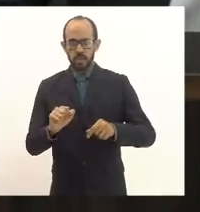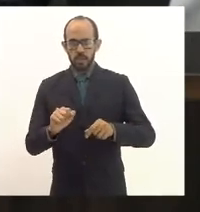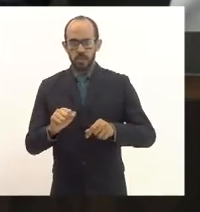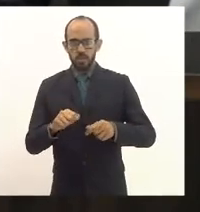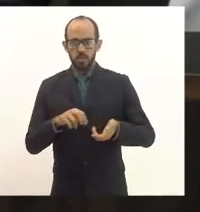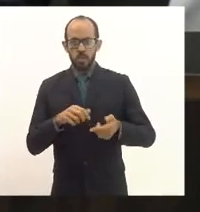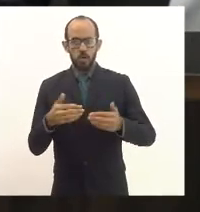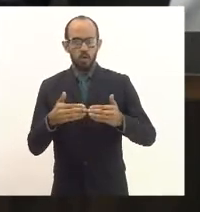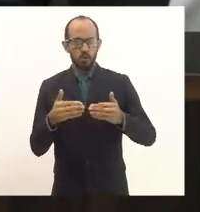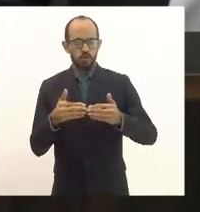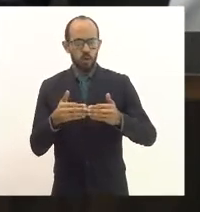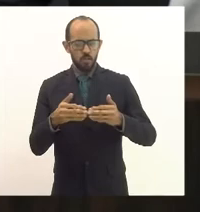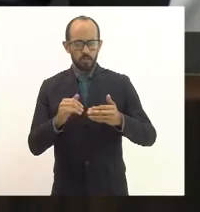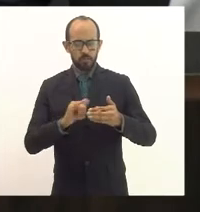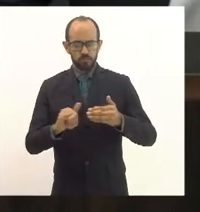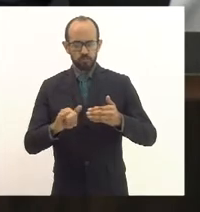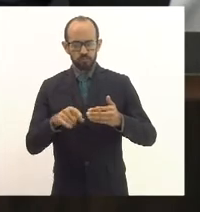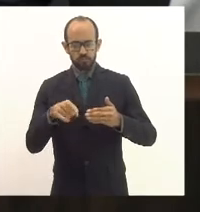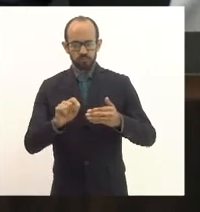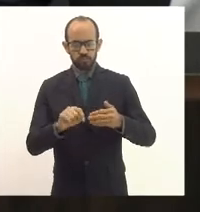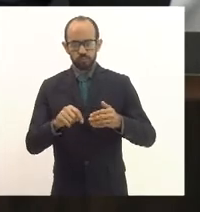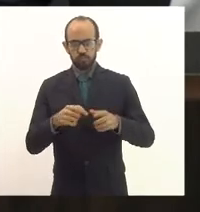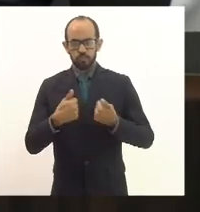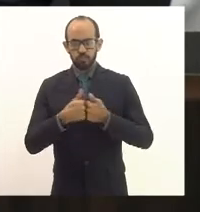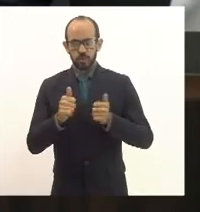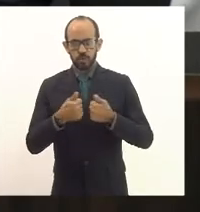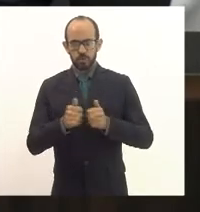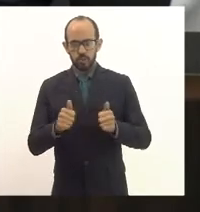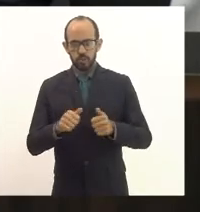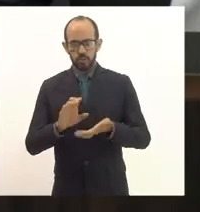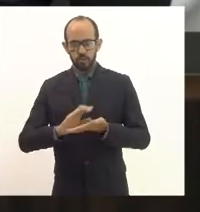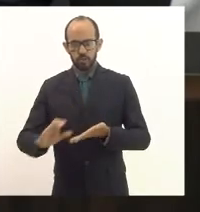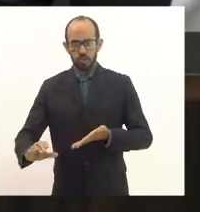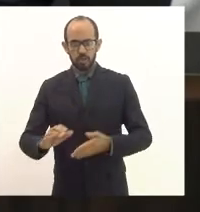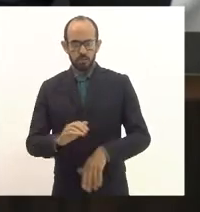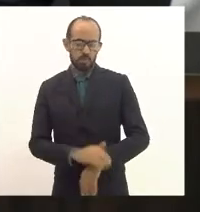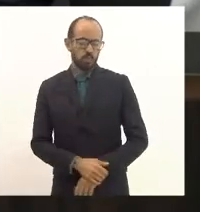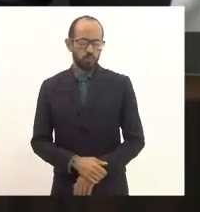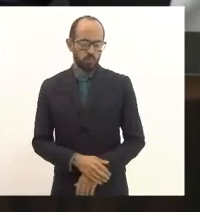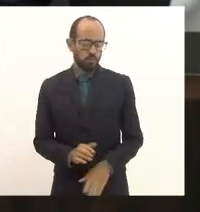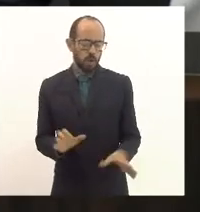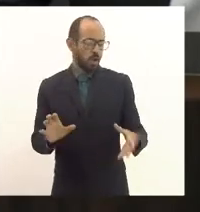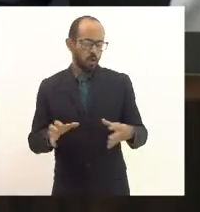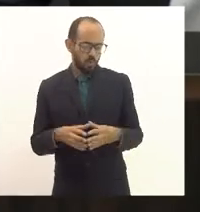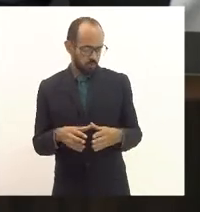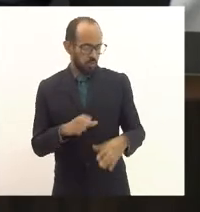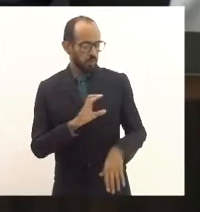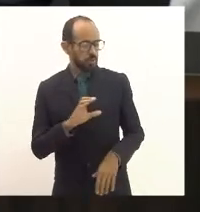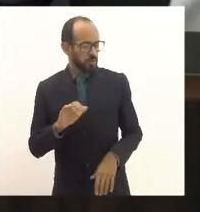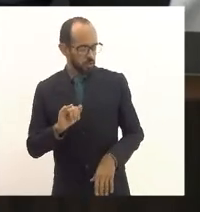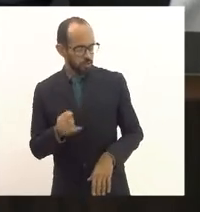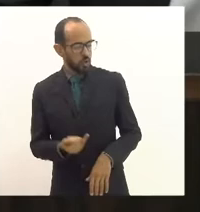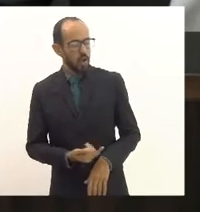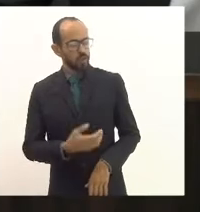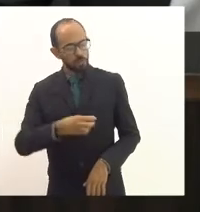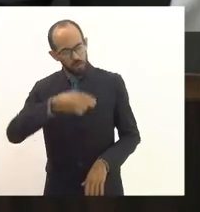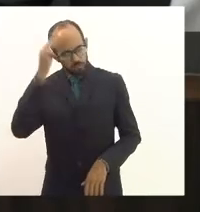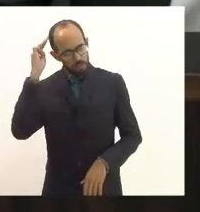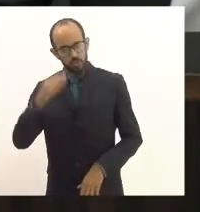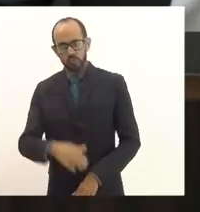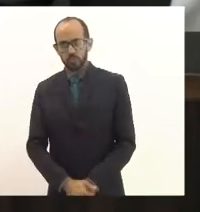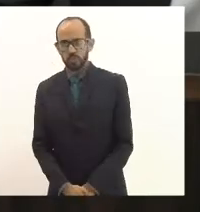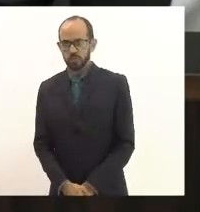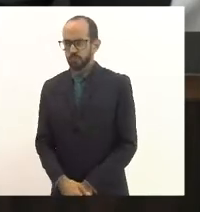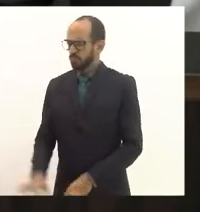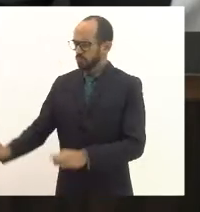dos pareceres das comissões de Constituição, Justiça, de Transporte e de Orçamento. Pela Comissão de Constituição e Justiça, deputado Márcio Pacheco. Senhor presidente, questão